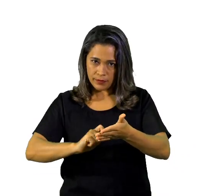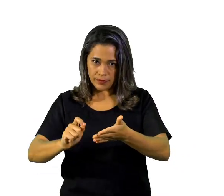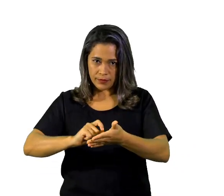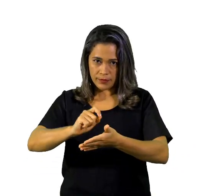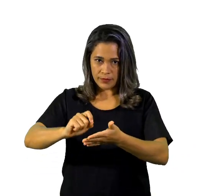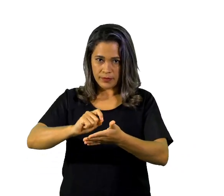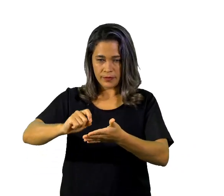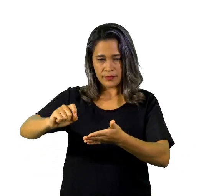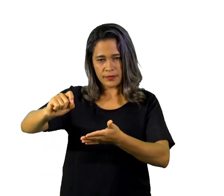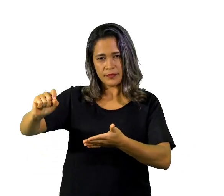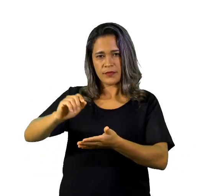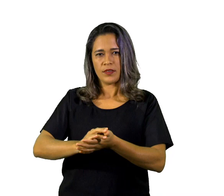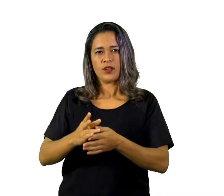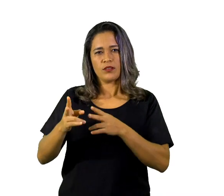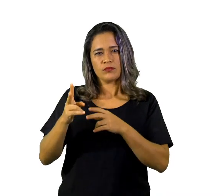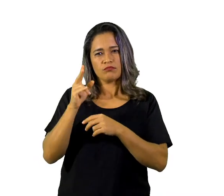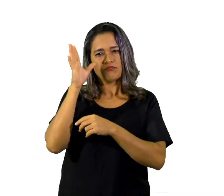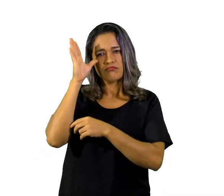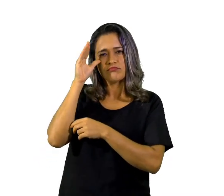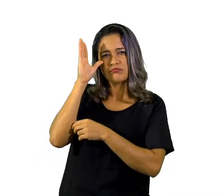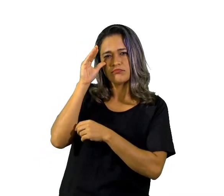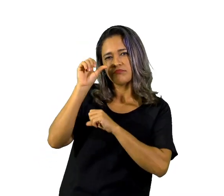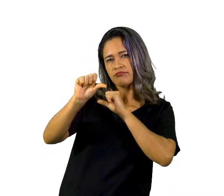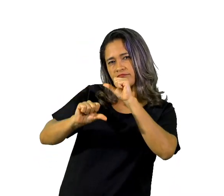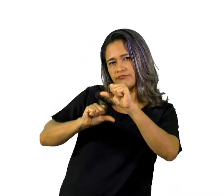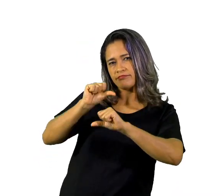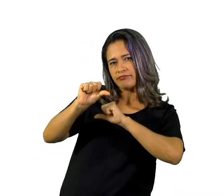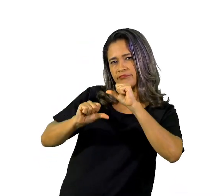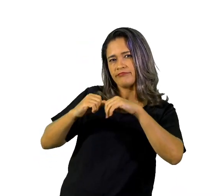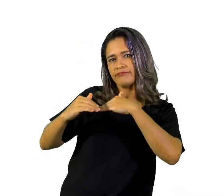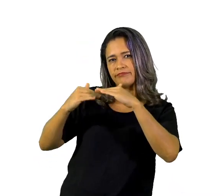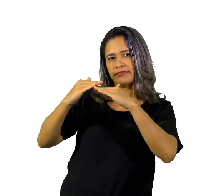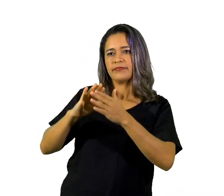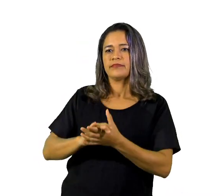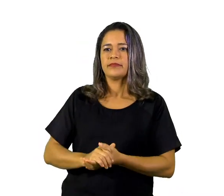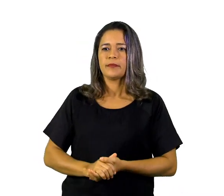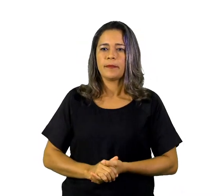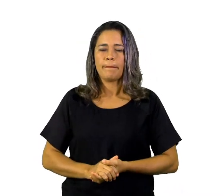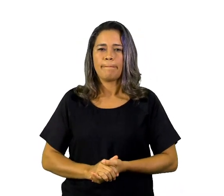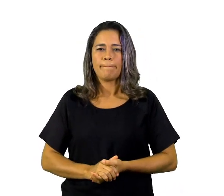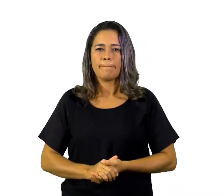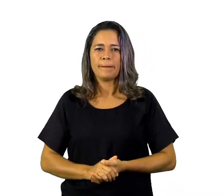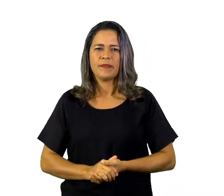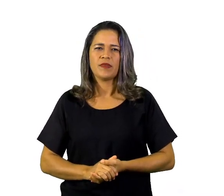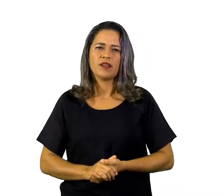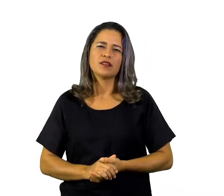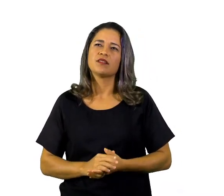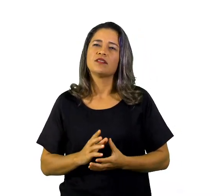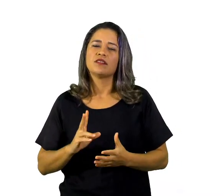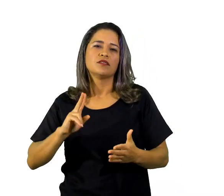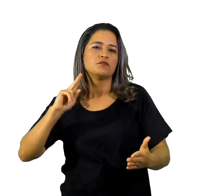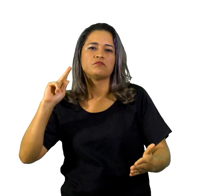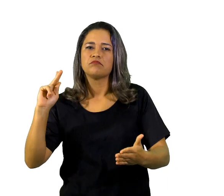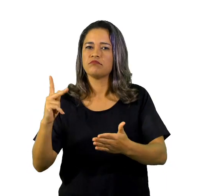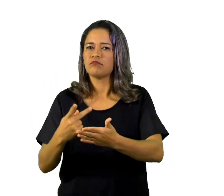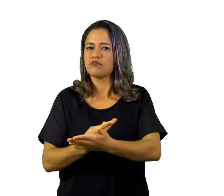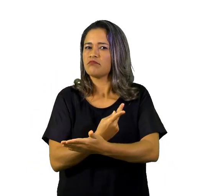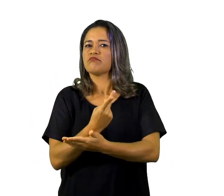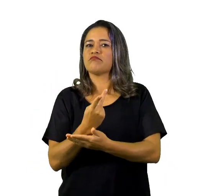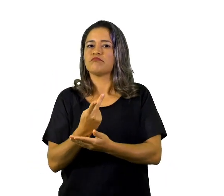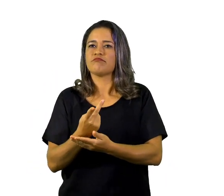da percepção de transformações, causas e consequências, situações que instiguem